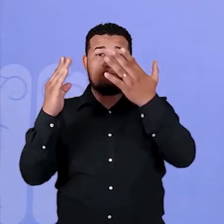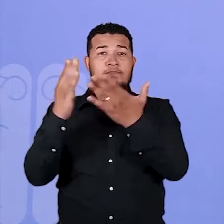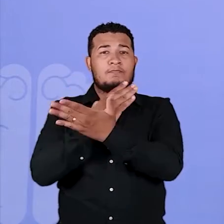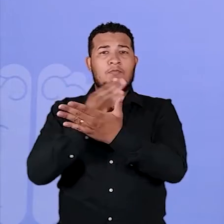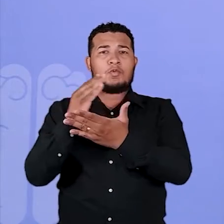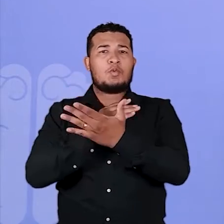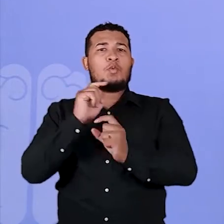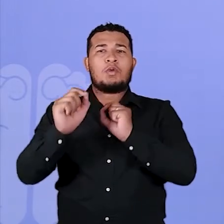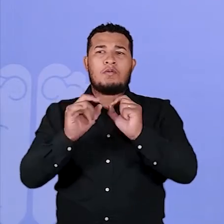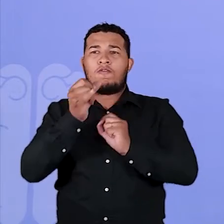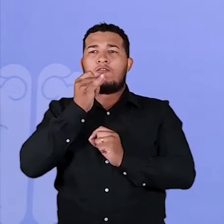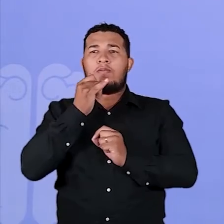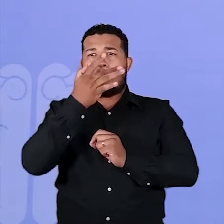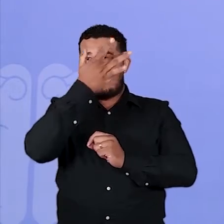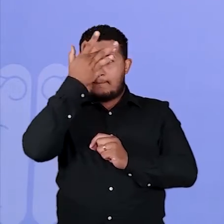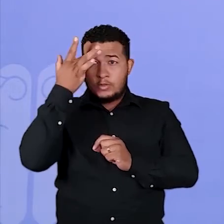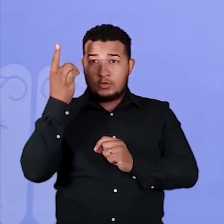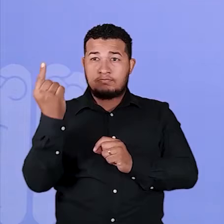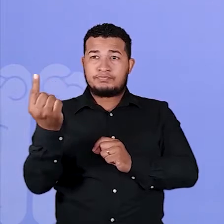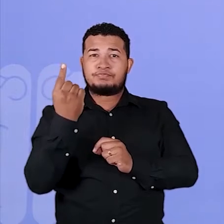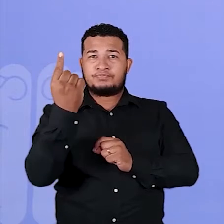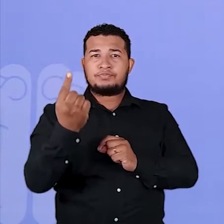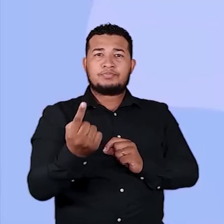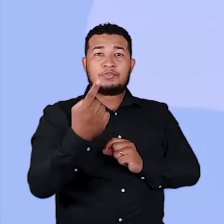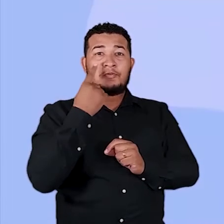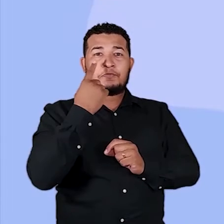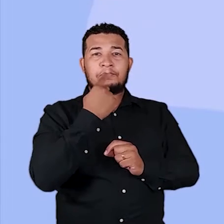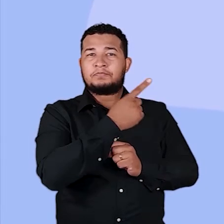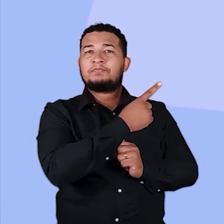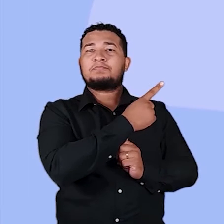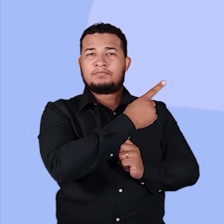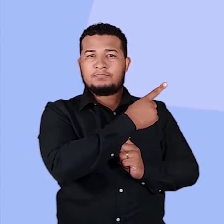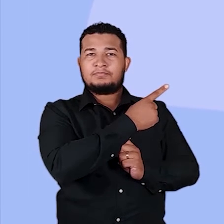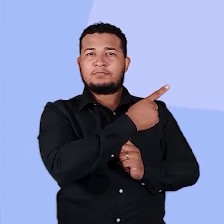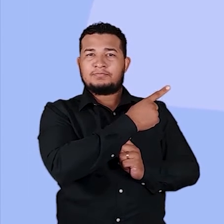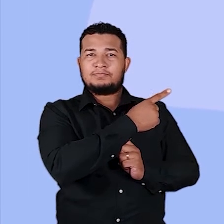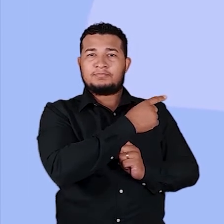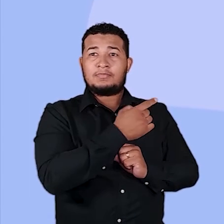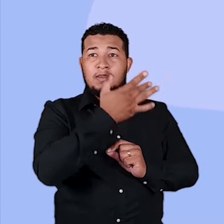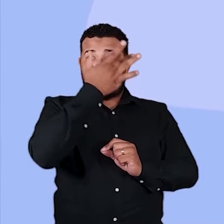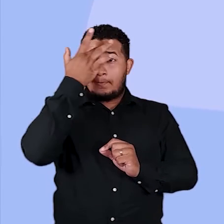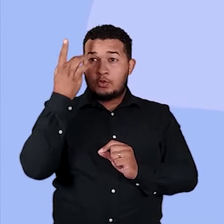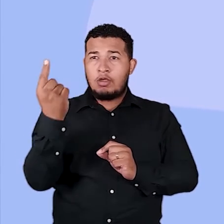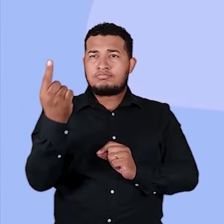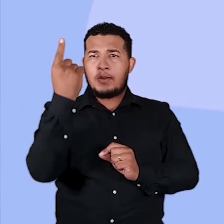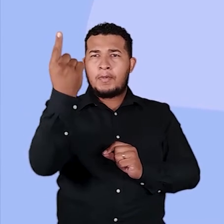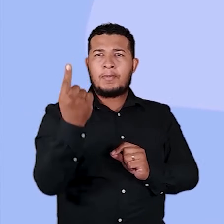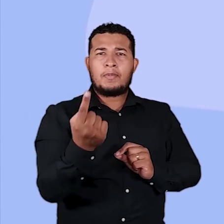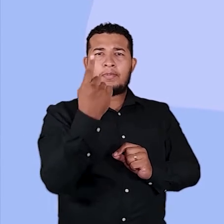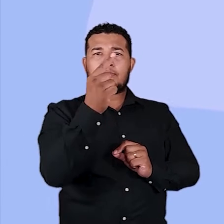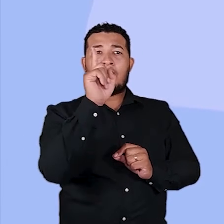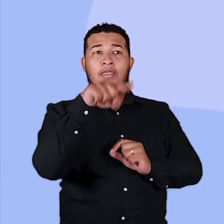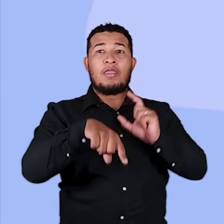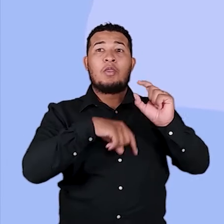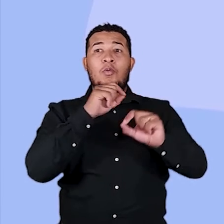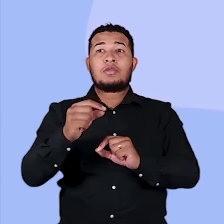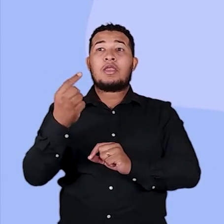que cada pessoa, olha lá na tela, de que cada pessoa é